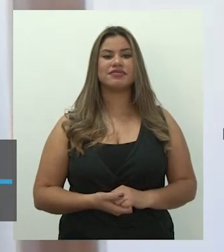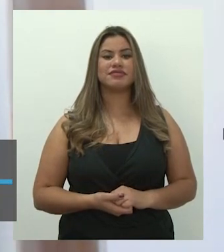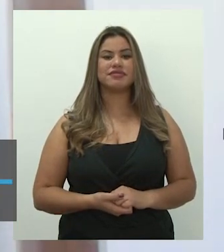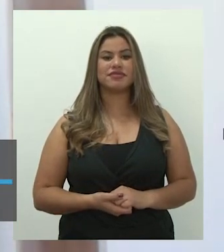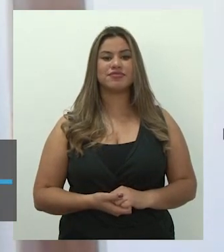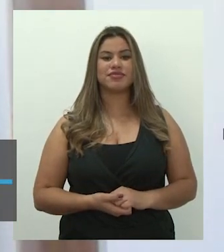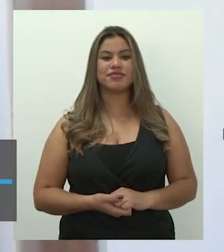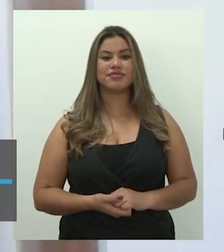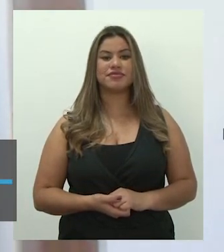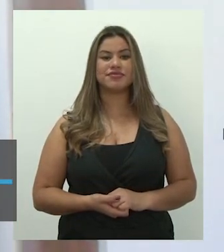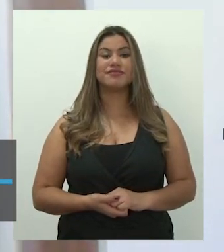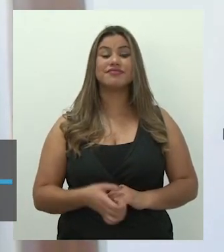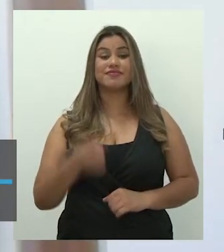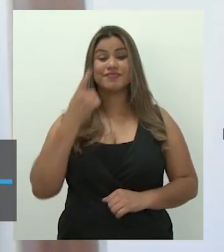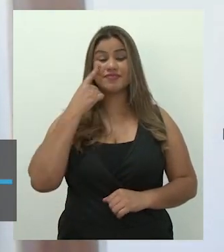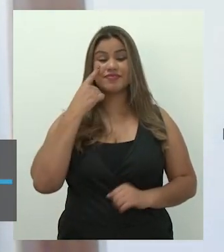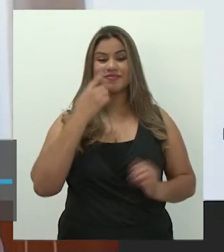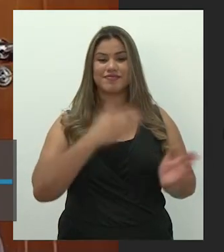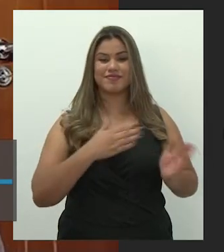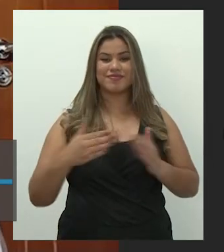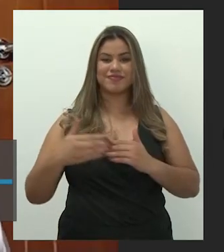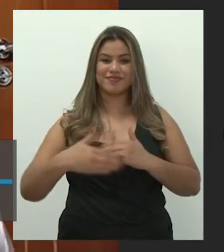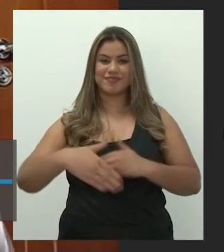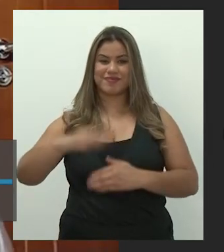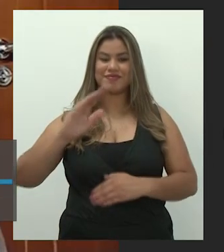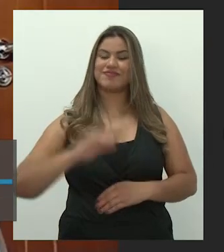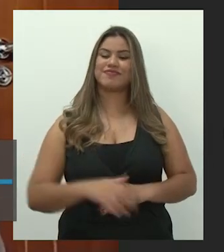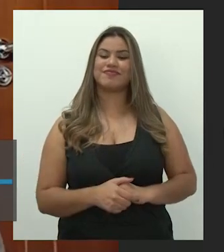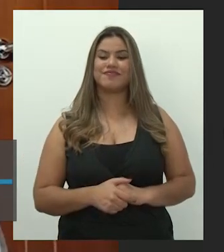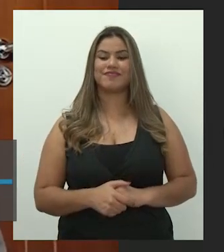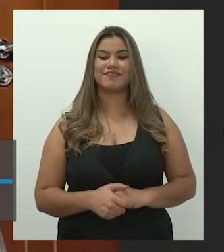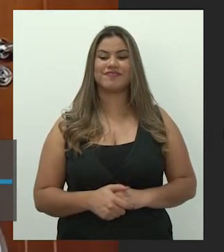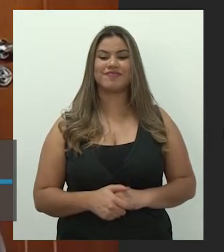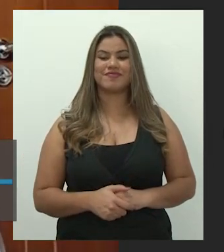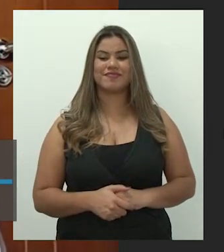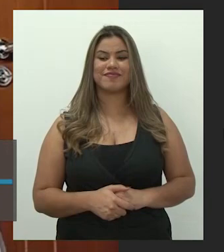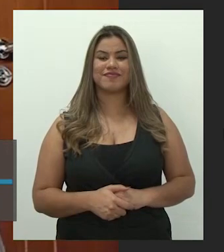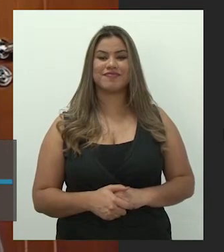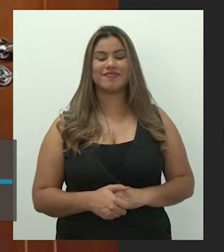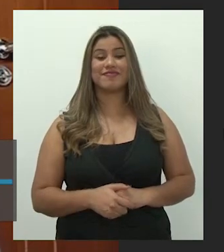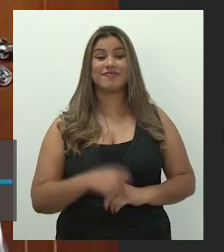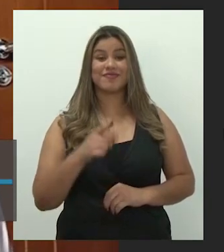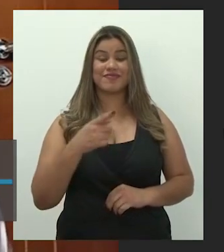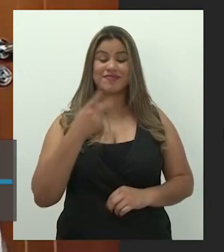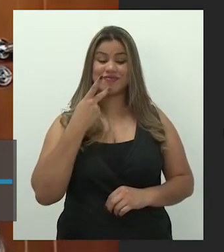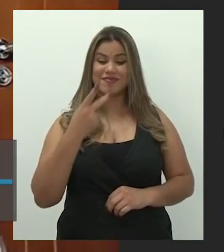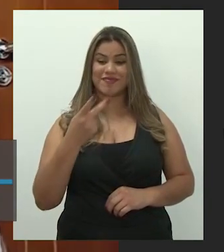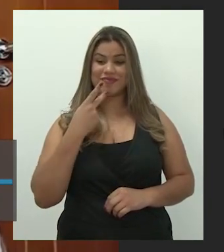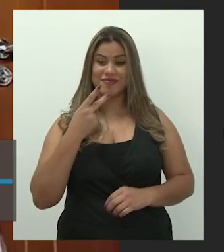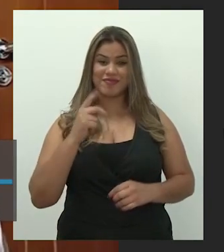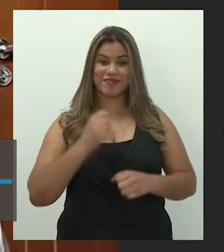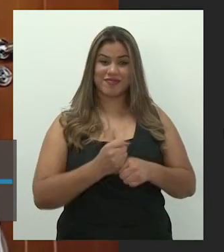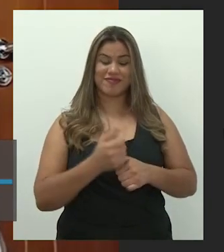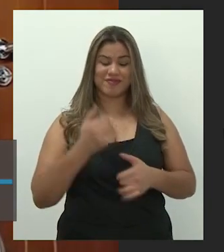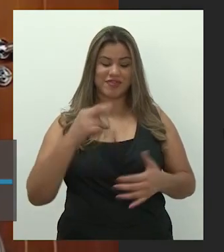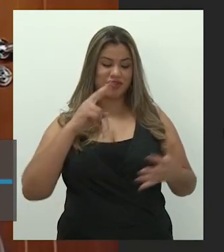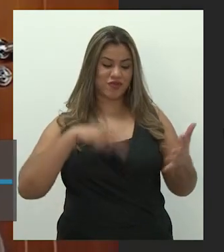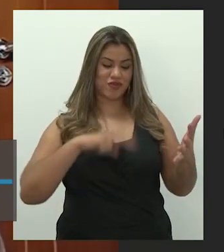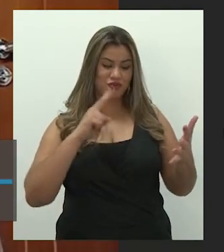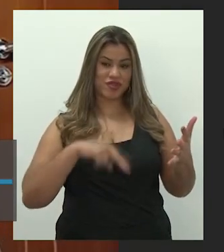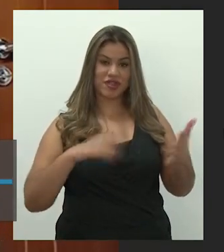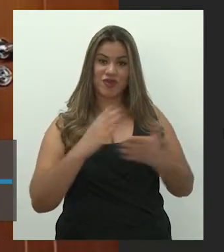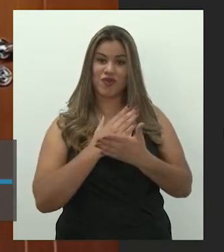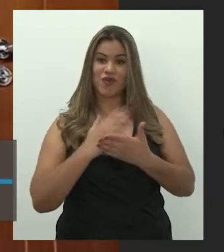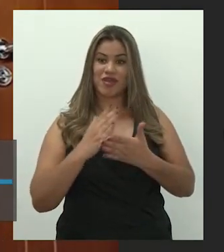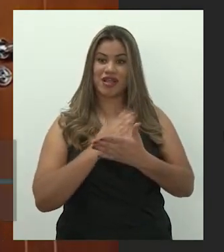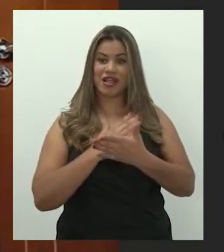Vamos lá, Renan, então, continuando? É exatamente isso. Lourdes, aí quando você estava falando, eu estava até aqui de olho no chat, o pessoal já estava